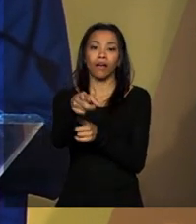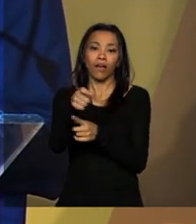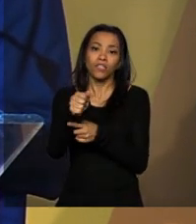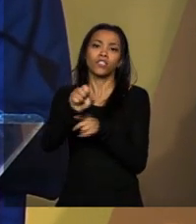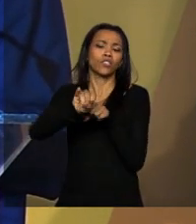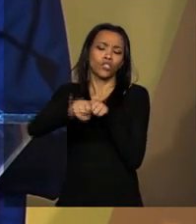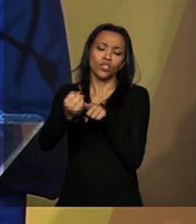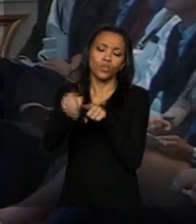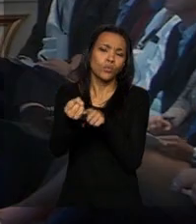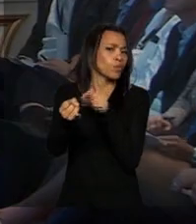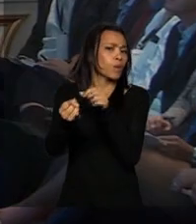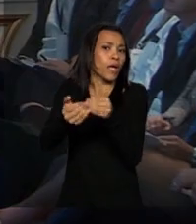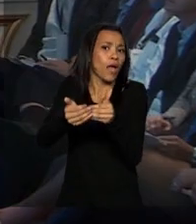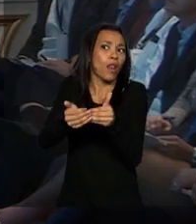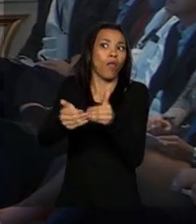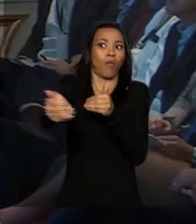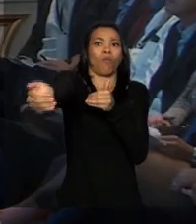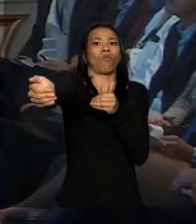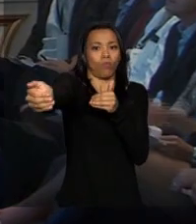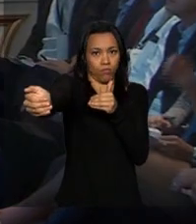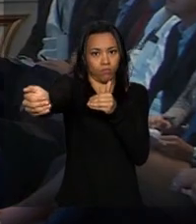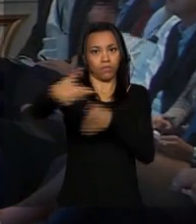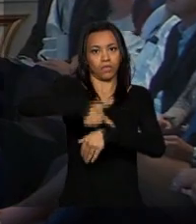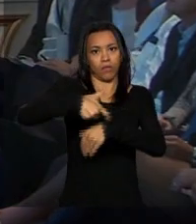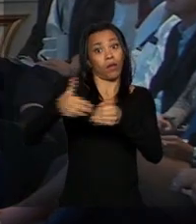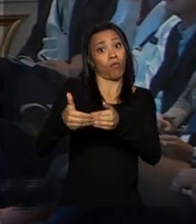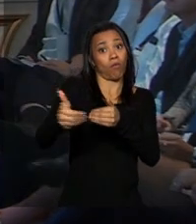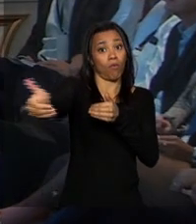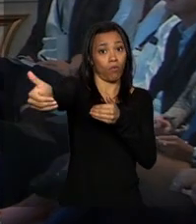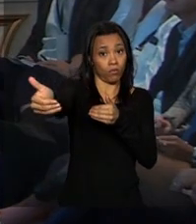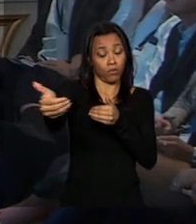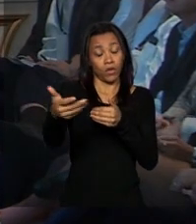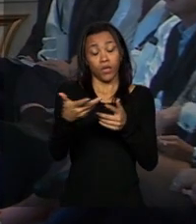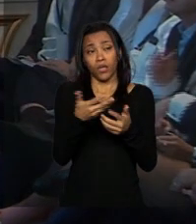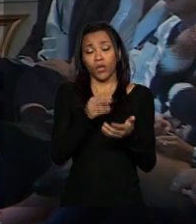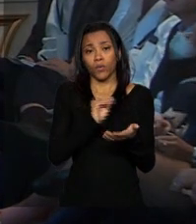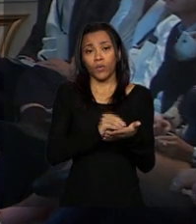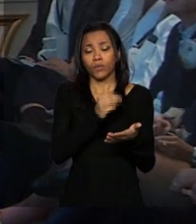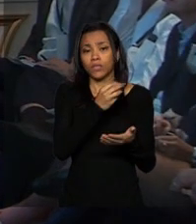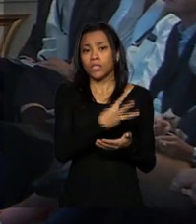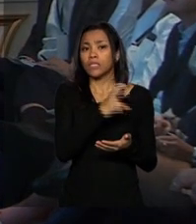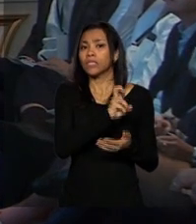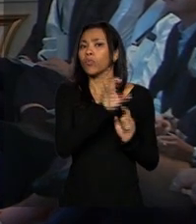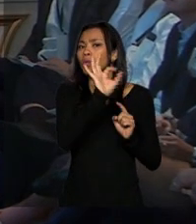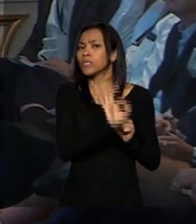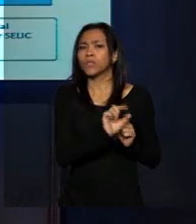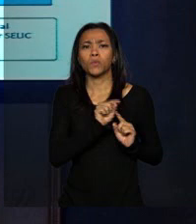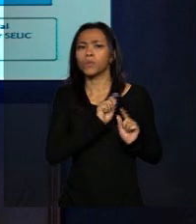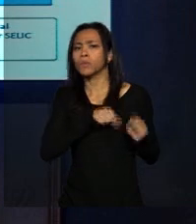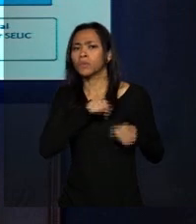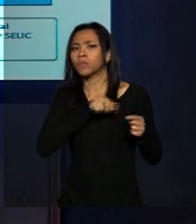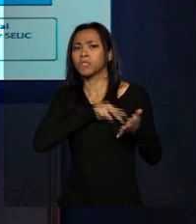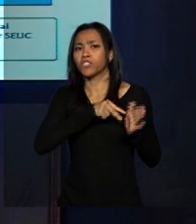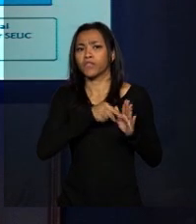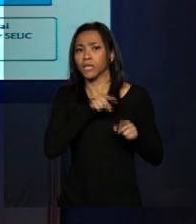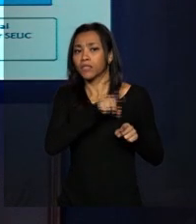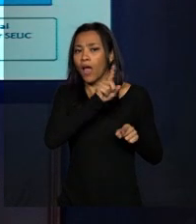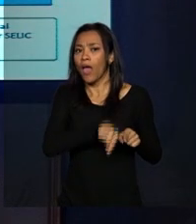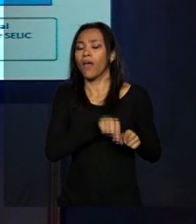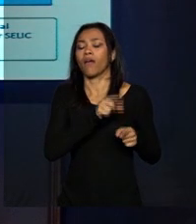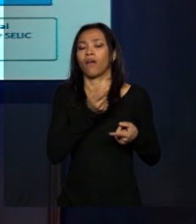extremamente favorável e o restante os 35% restante são seriam